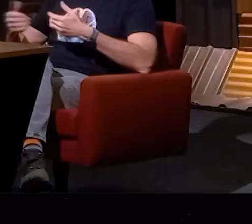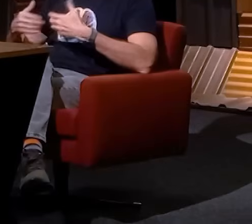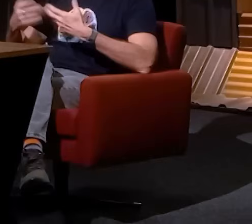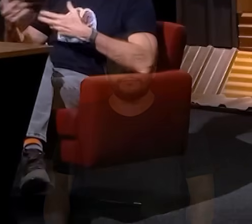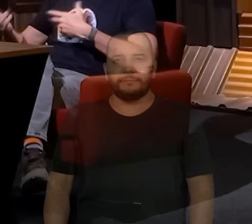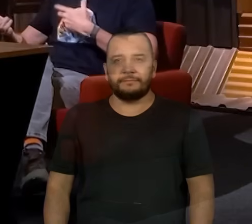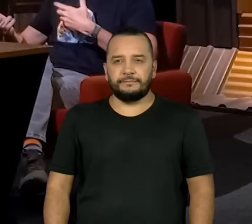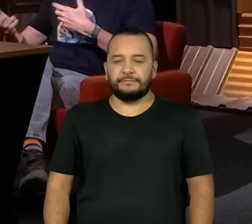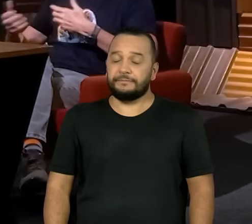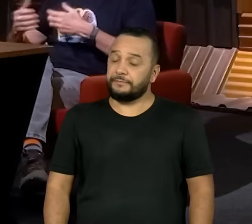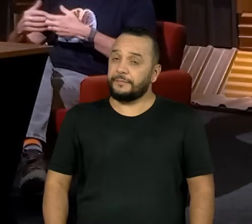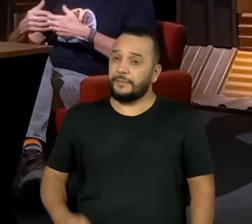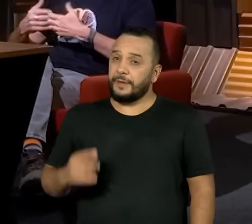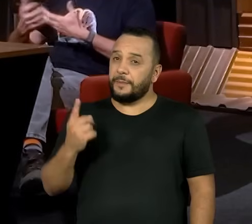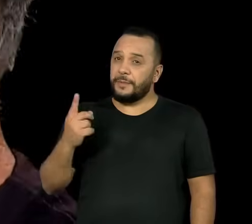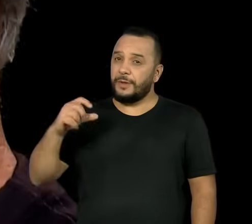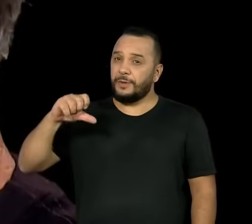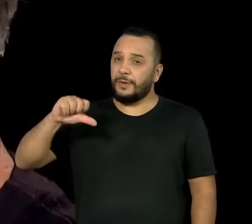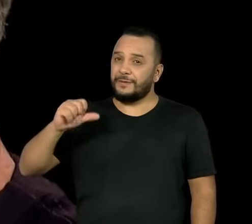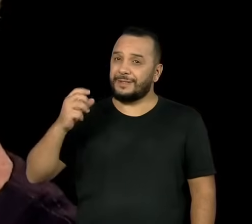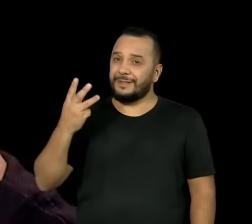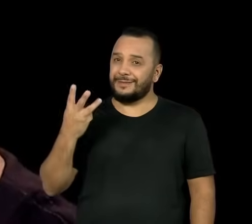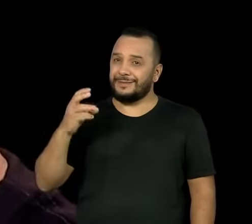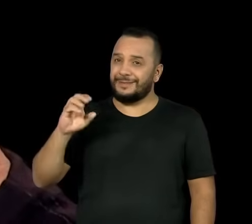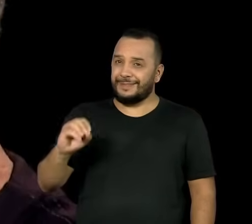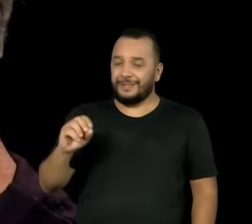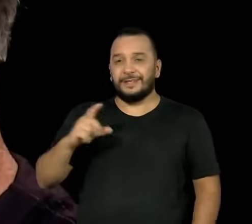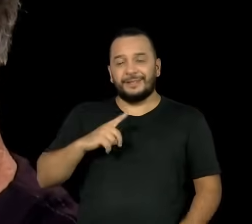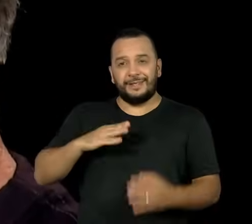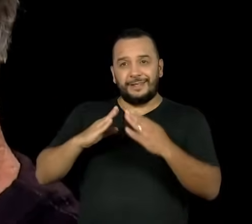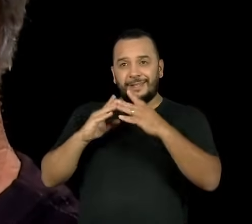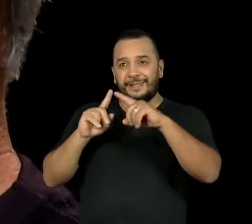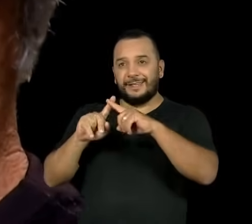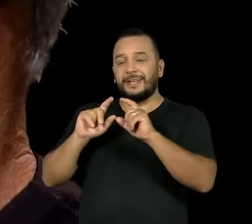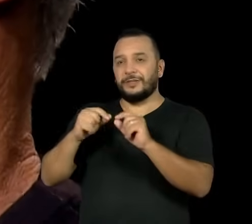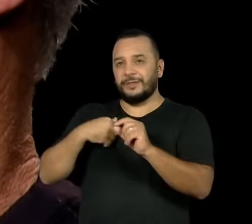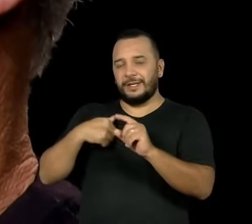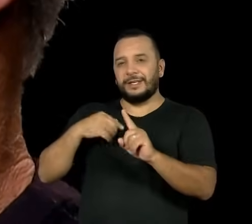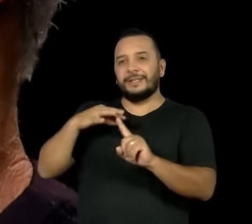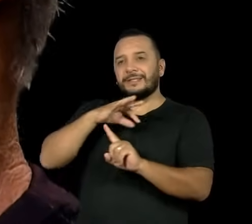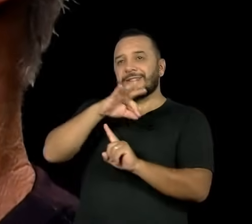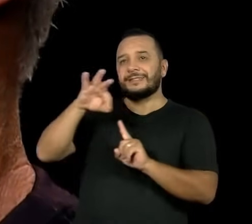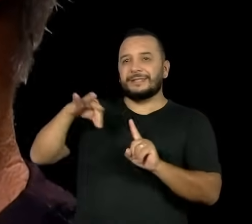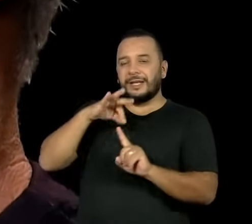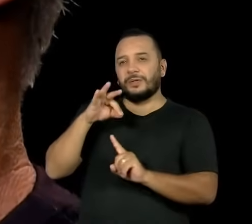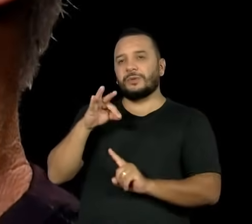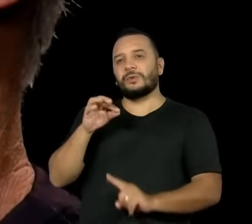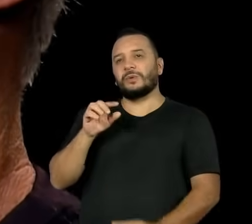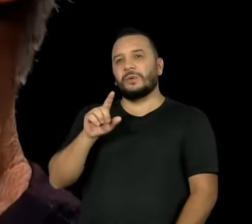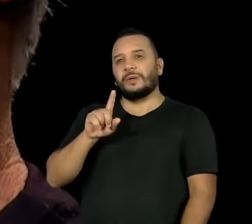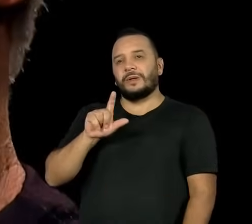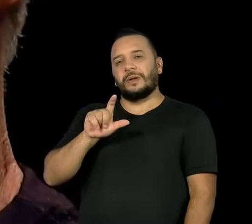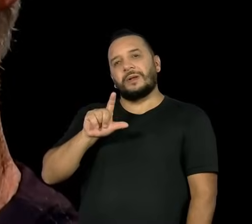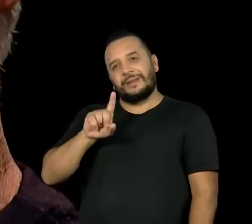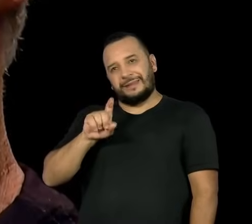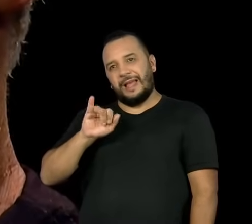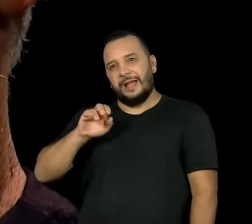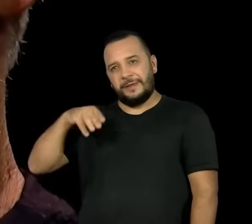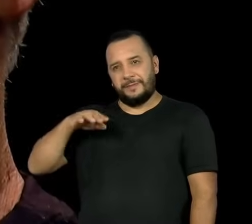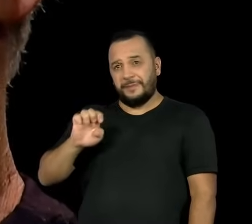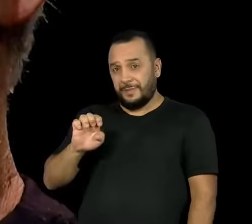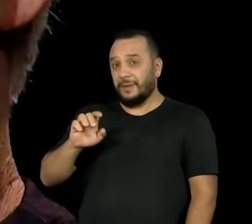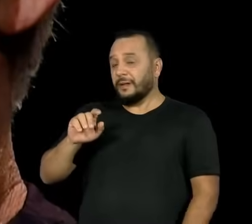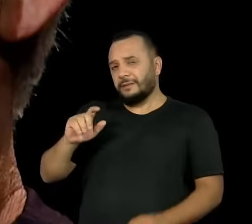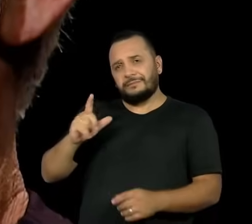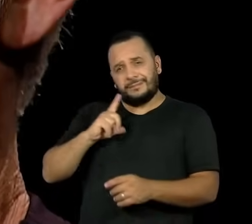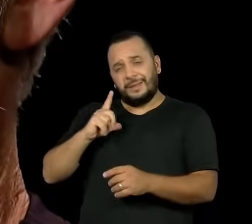A partir dos anos 30, algumas igrejas, como o Santo Daime, incorporam isso dentro de centros urbanos. Então, a ayahuasca, por